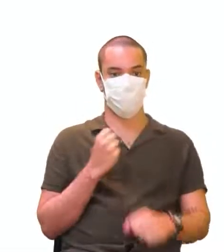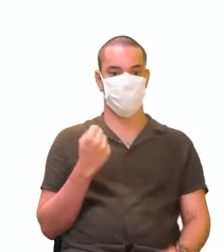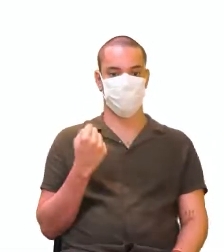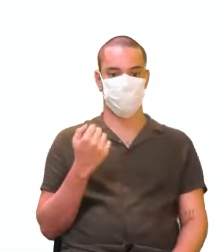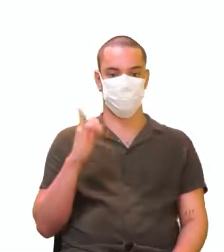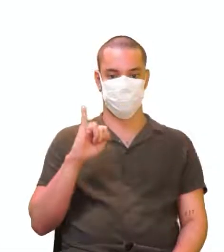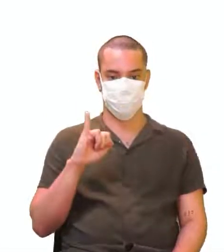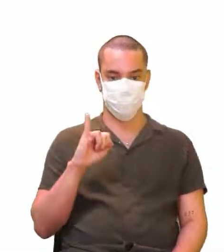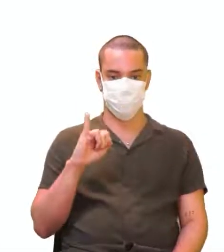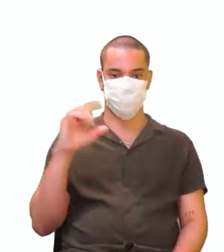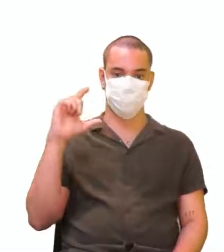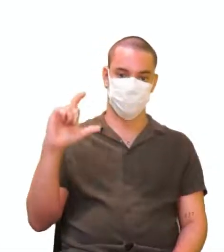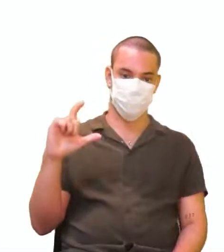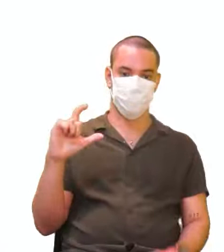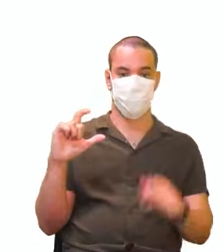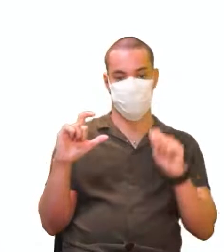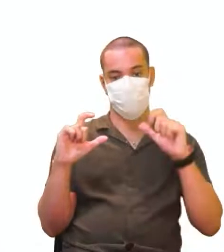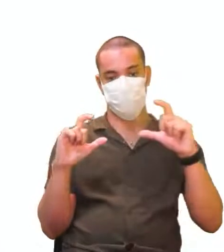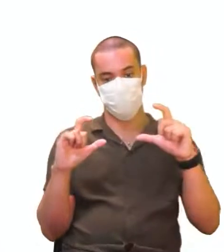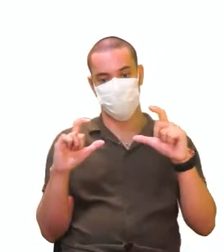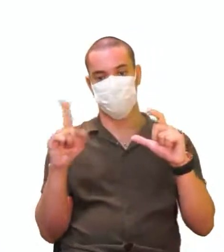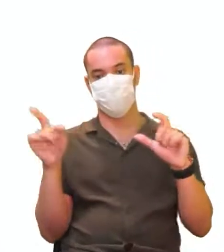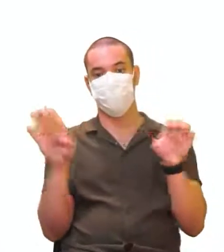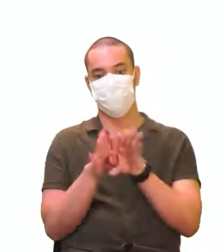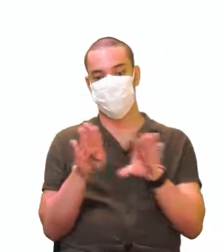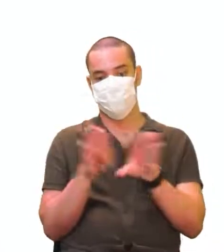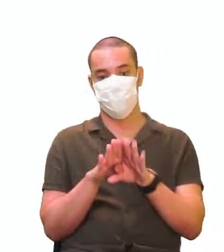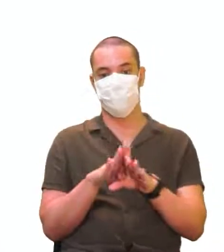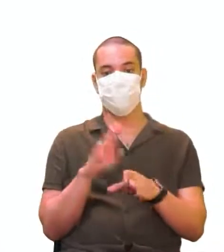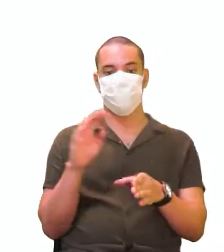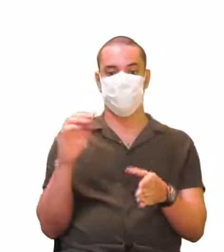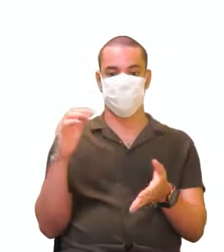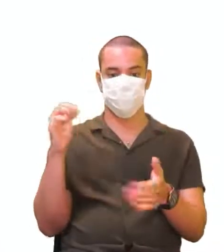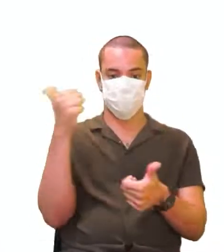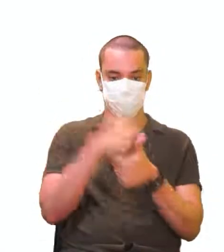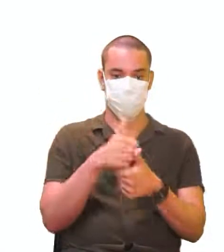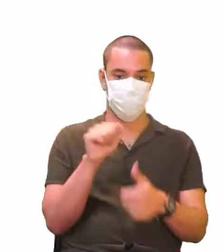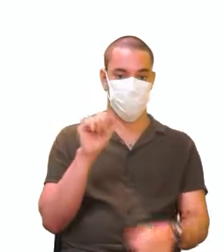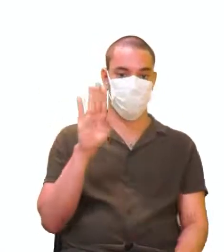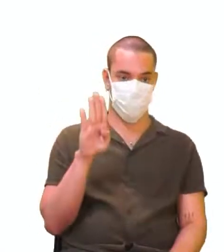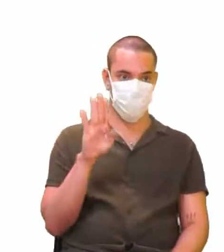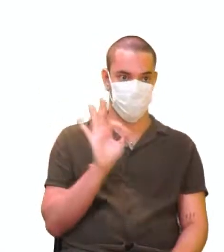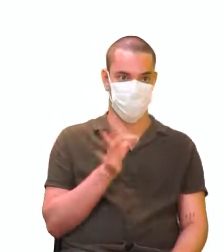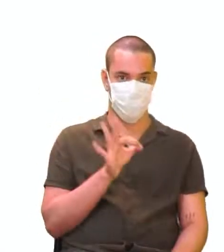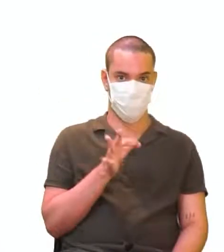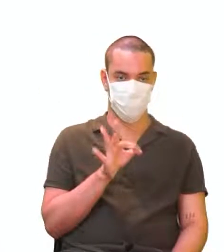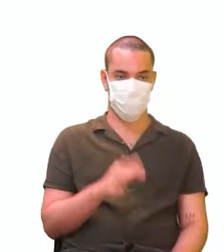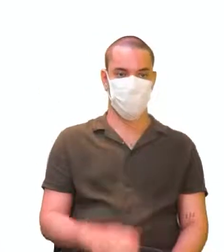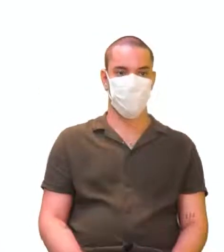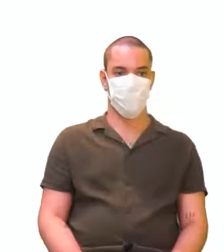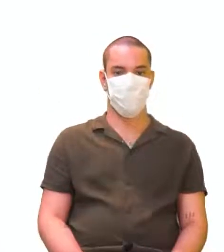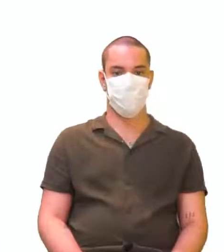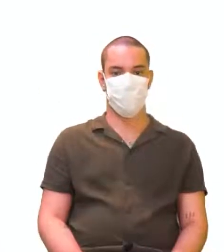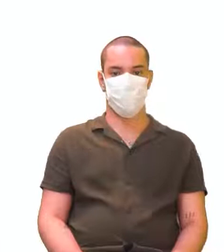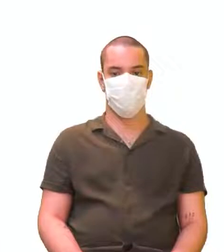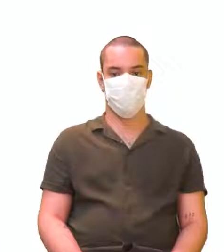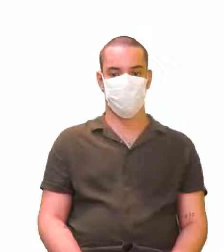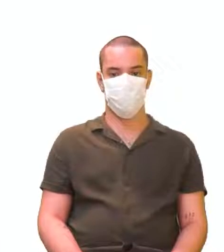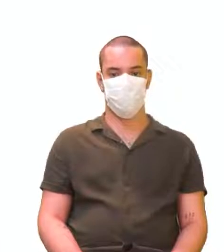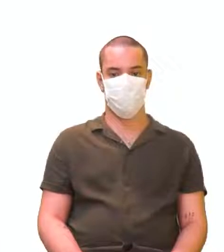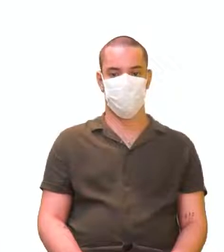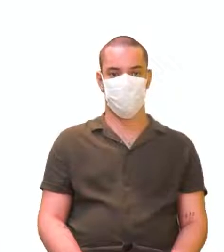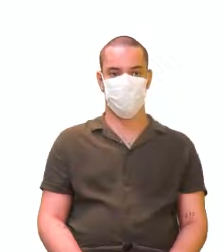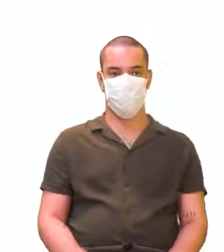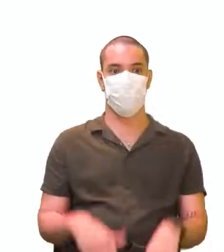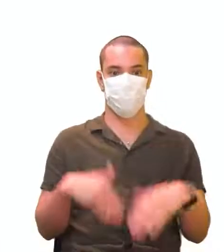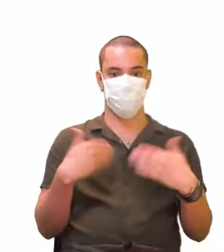A, o Izão Azão, ele seria também AB. Você está entendendo? O indivíduo,